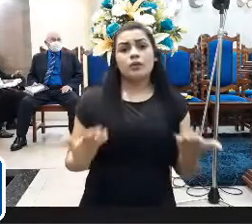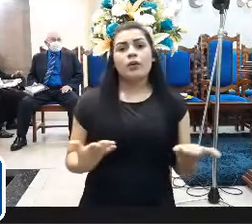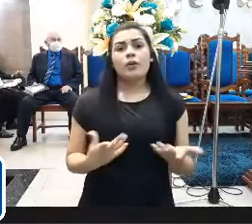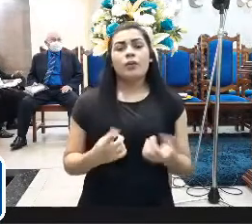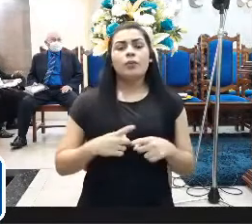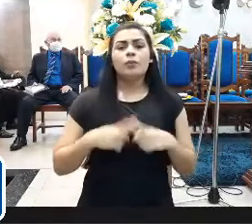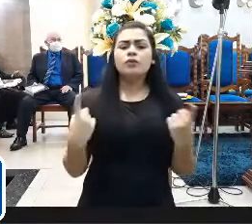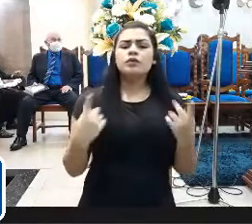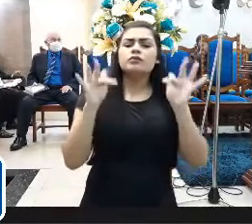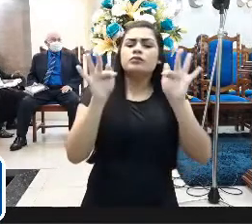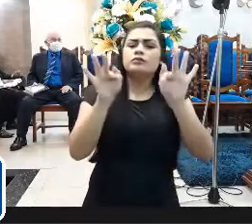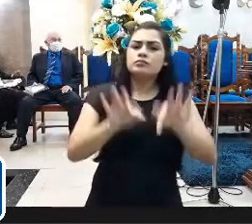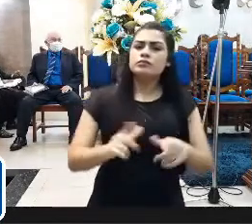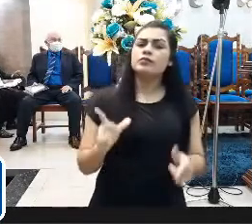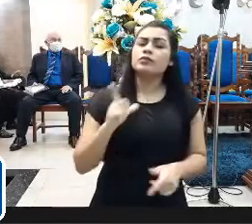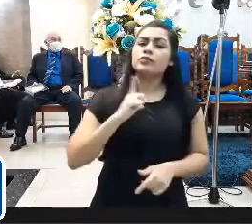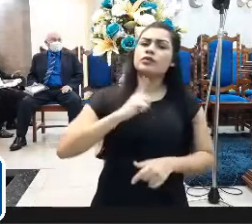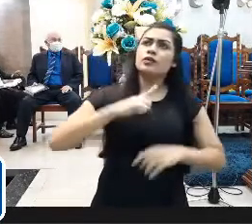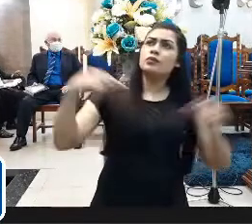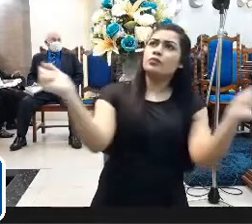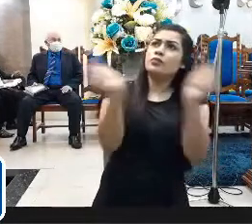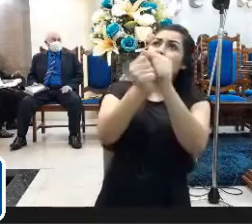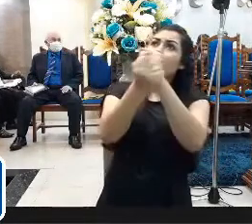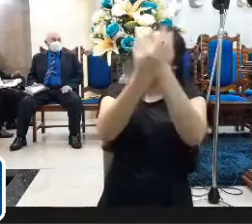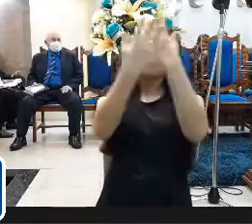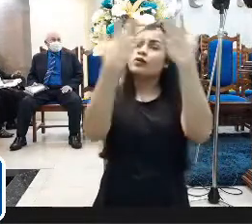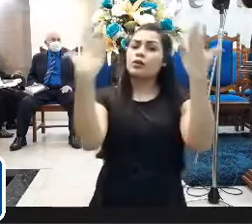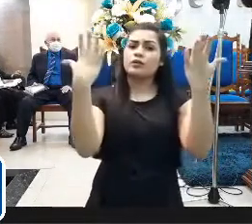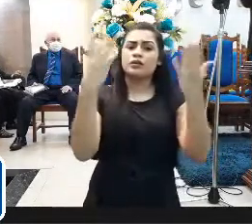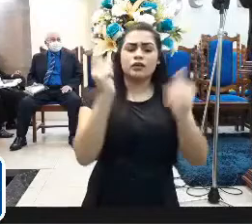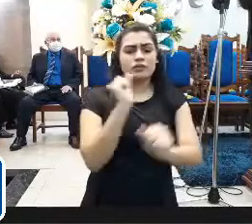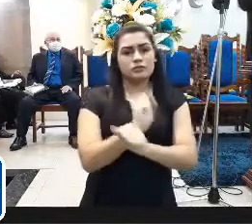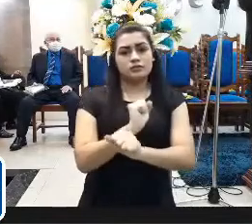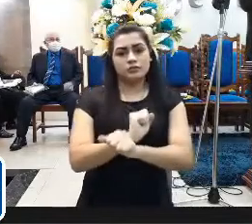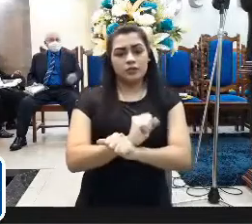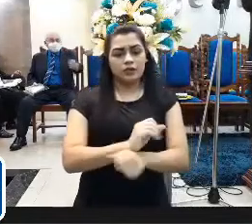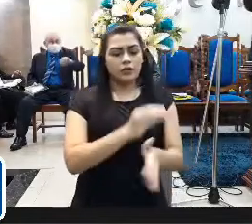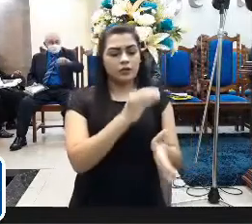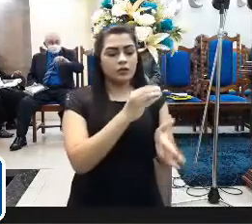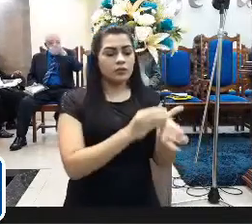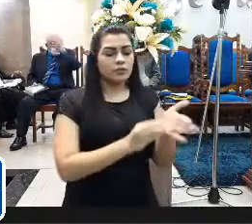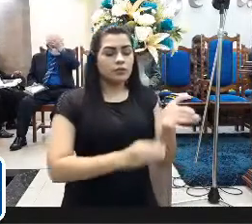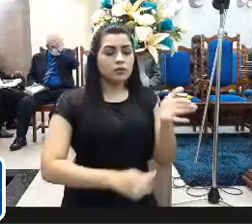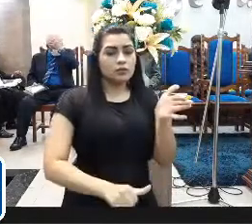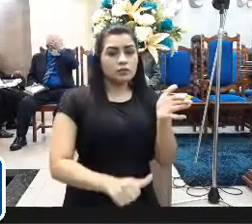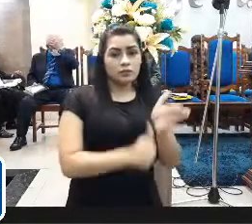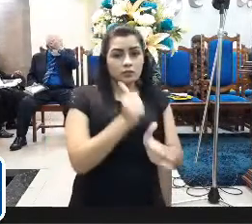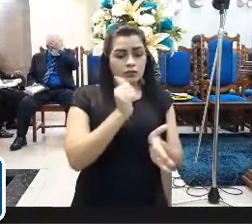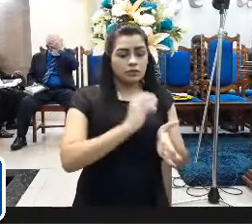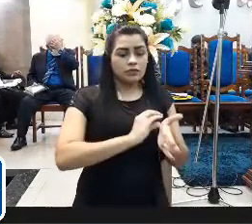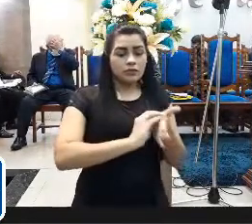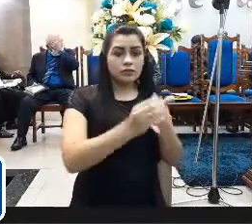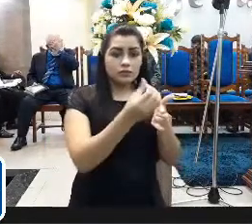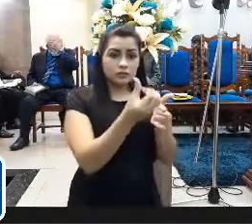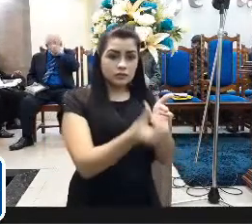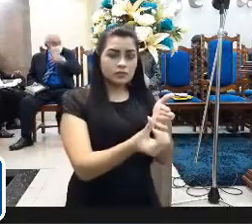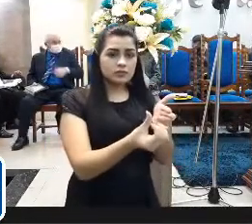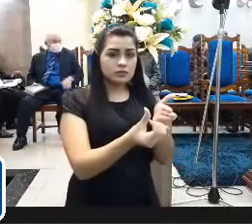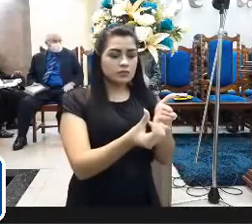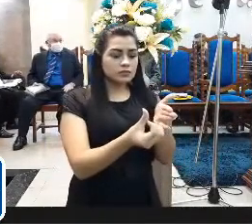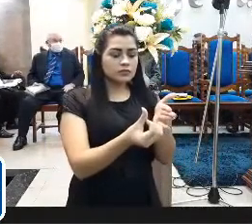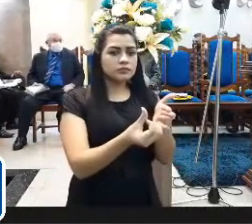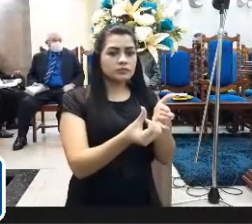no final tem uma glória que nos espera. No capítulo 1, versículo 6, o apóstolo já começa aqui falando de